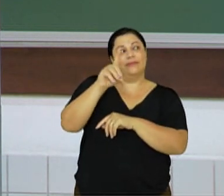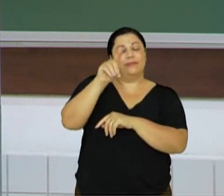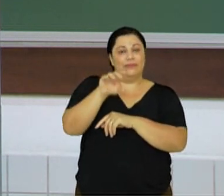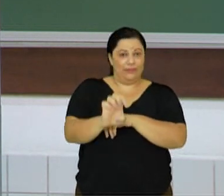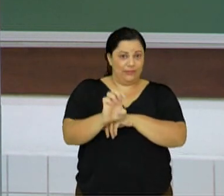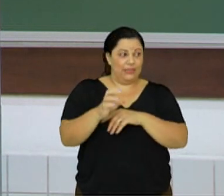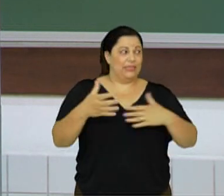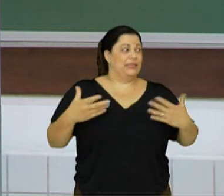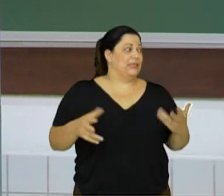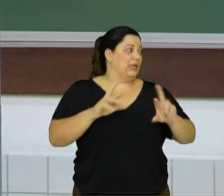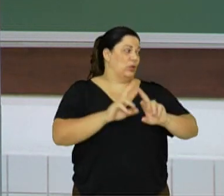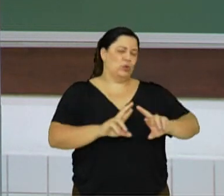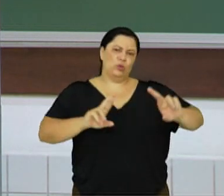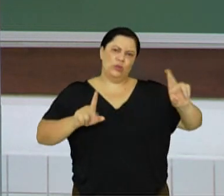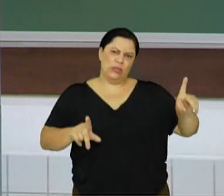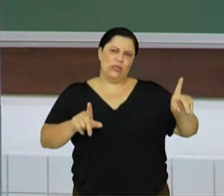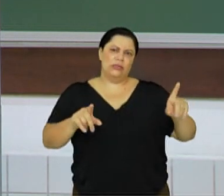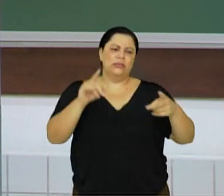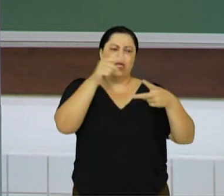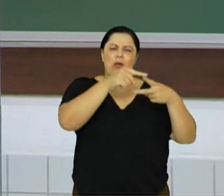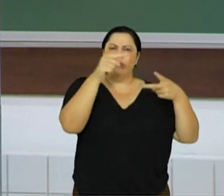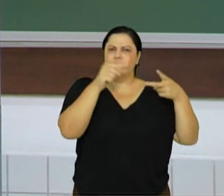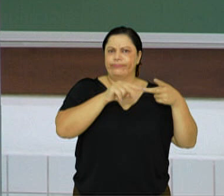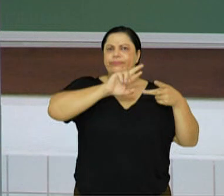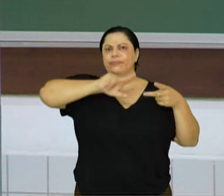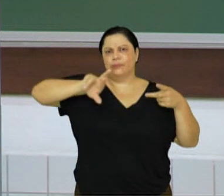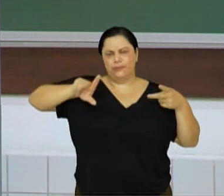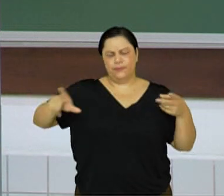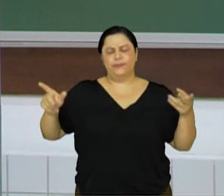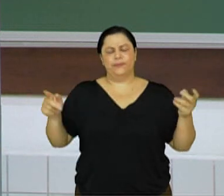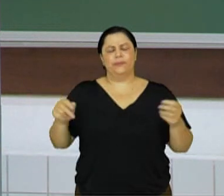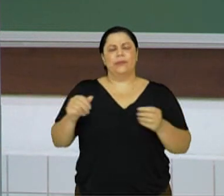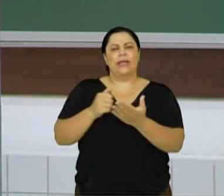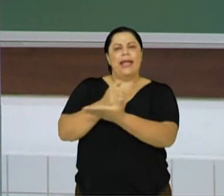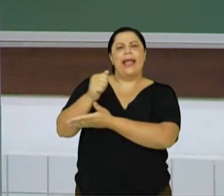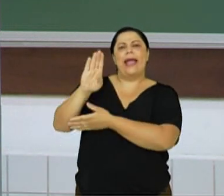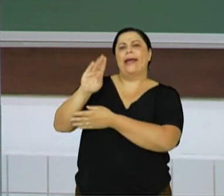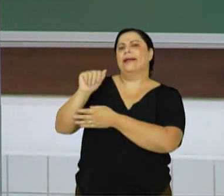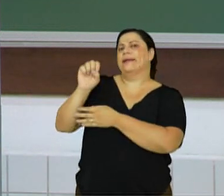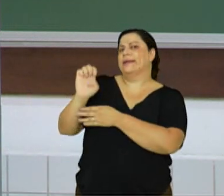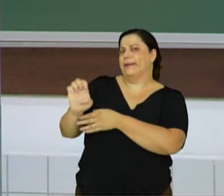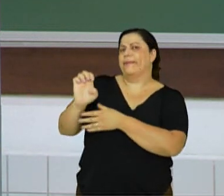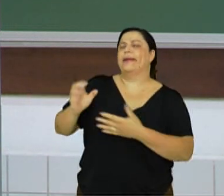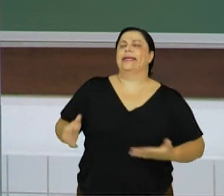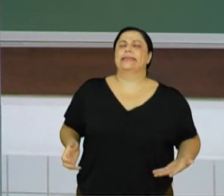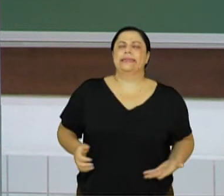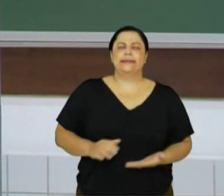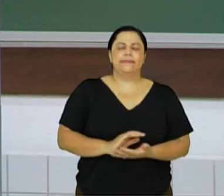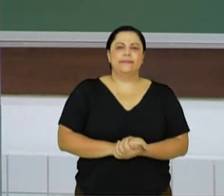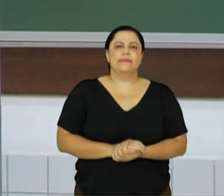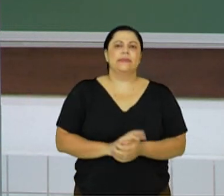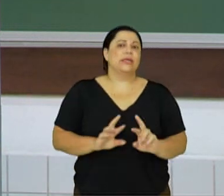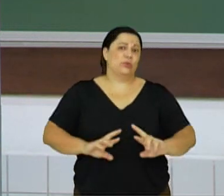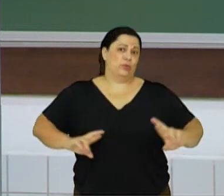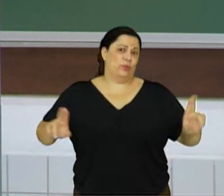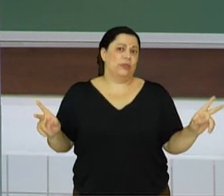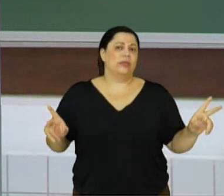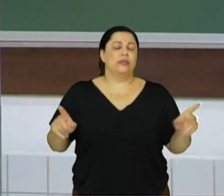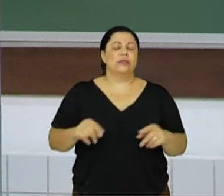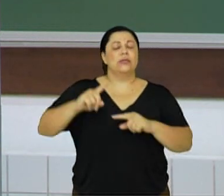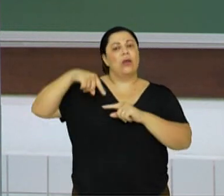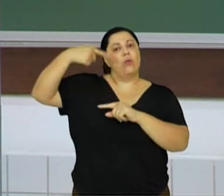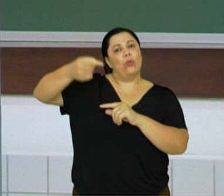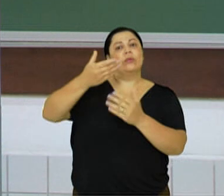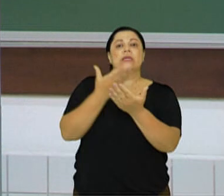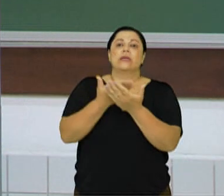uma pirâmide da outra é exatamente a nossa base, a base dela, ok? Na próxima aula a